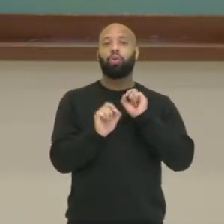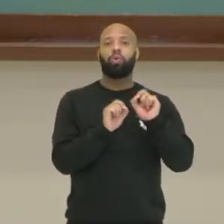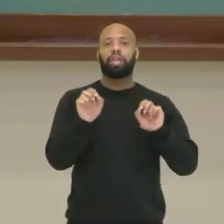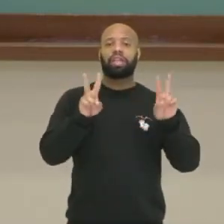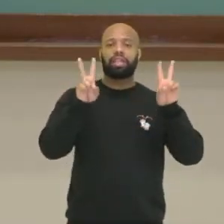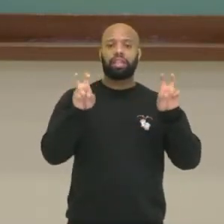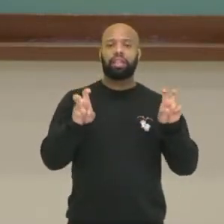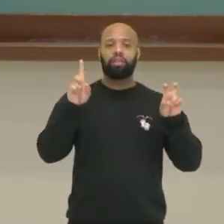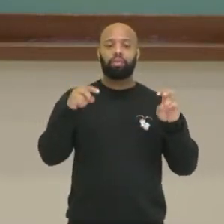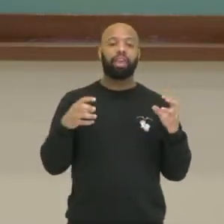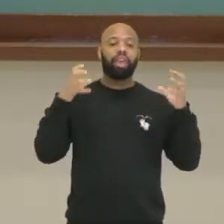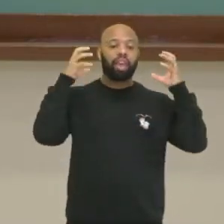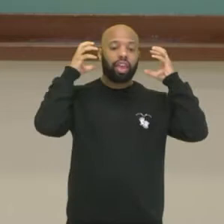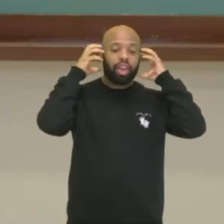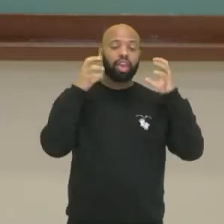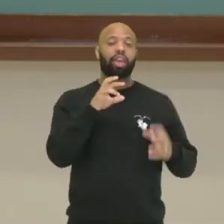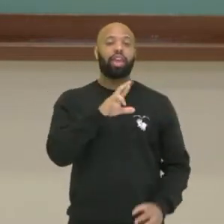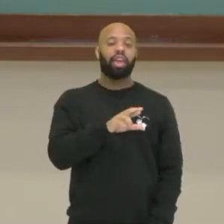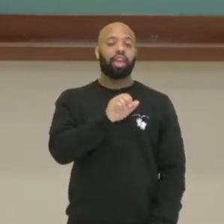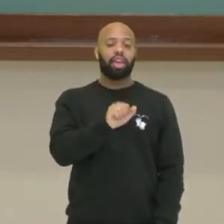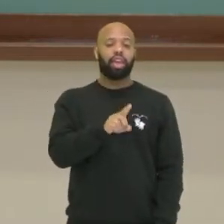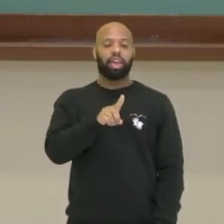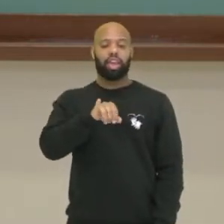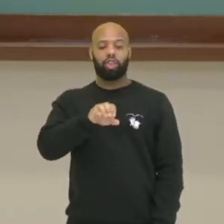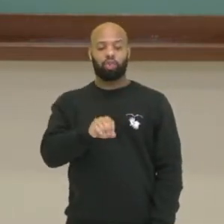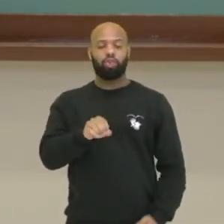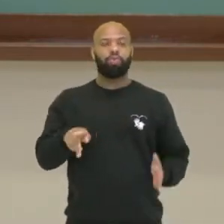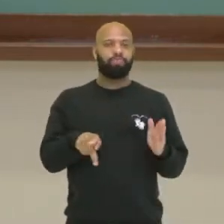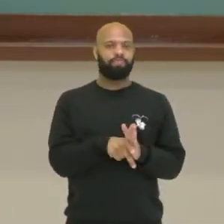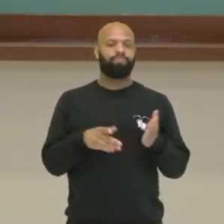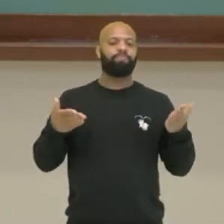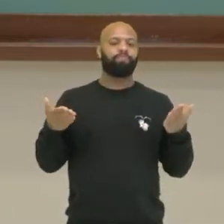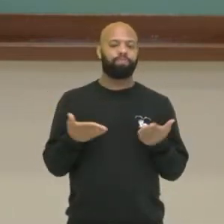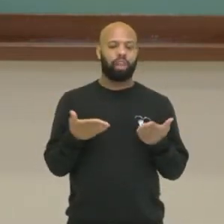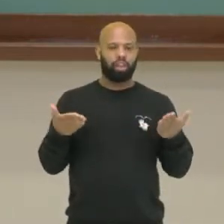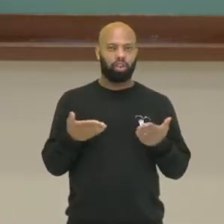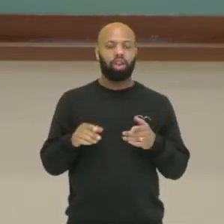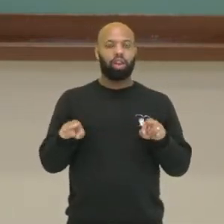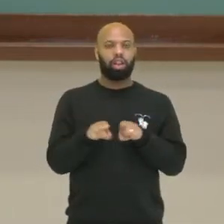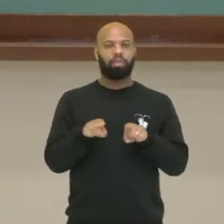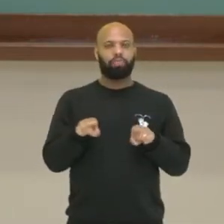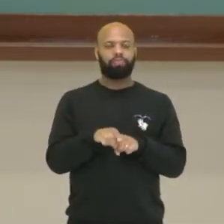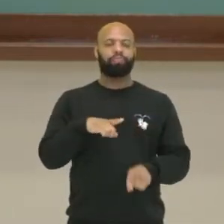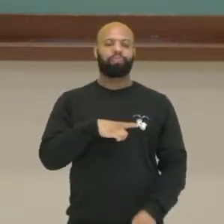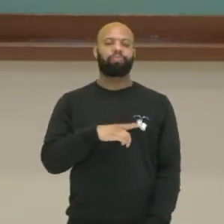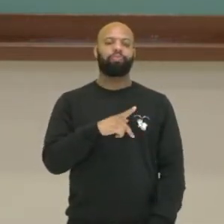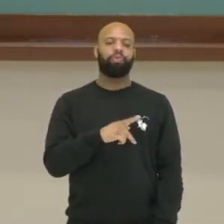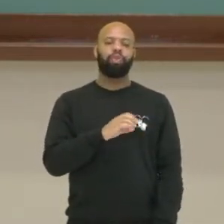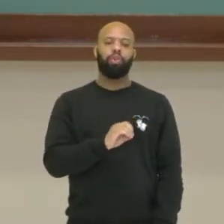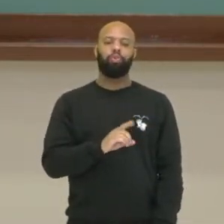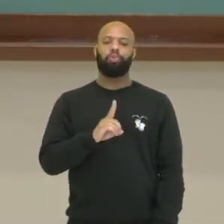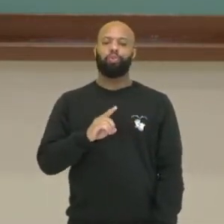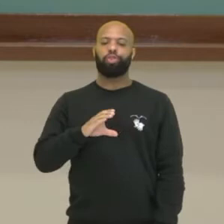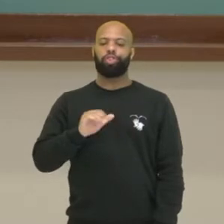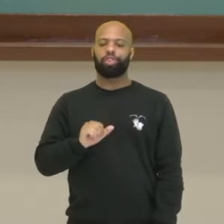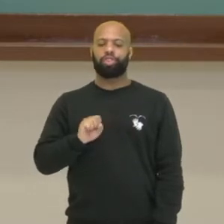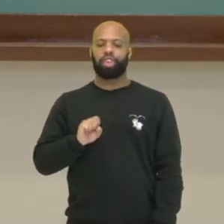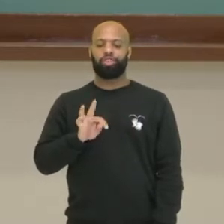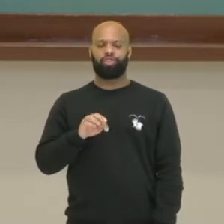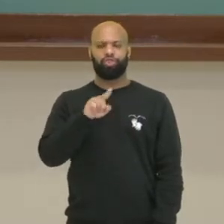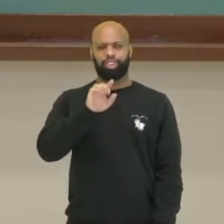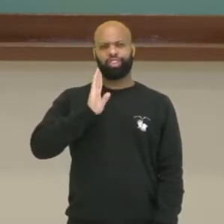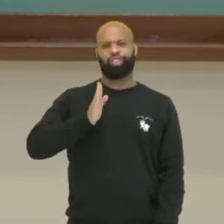na contemporaneidade, streamings de música e podcasts. Você já ouviu falar em rádio, com